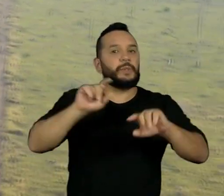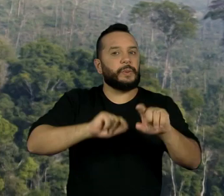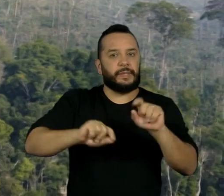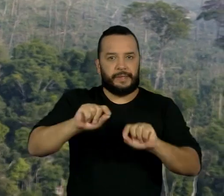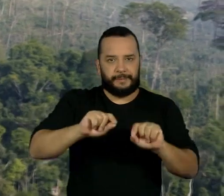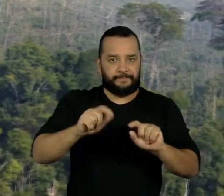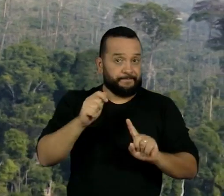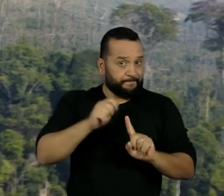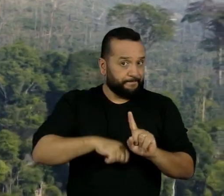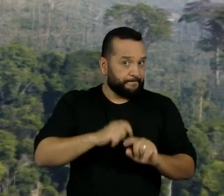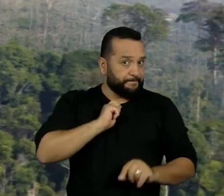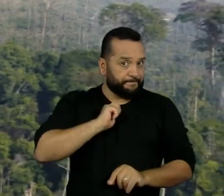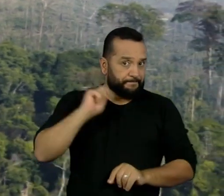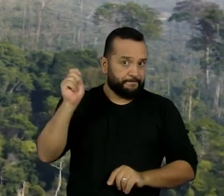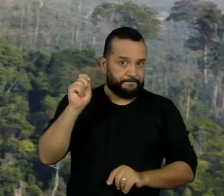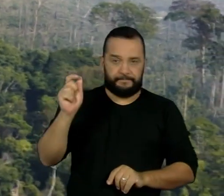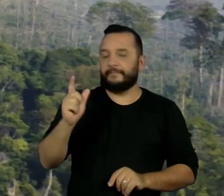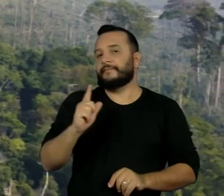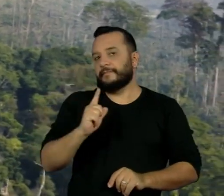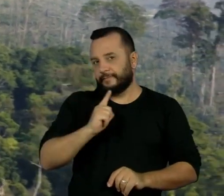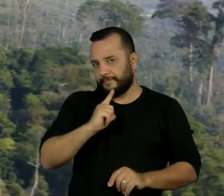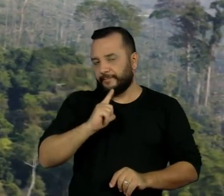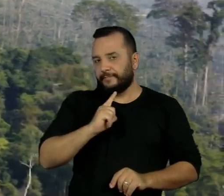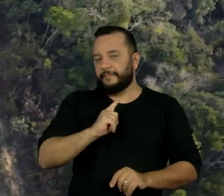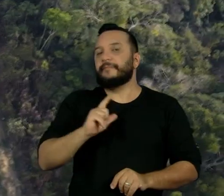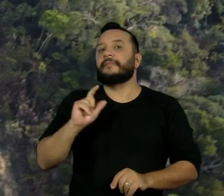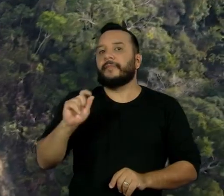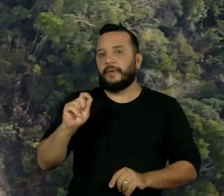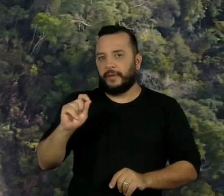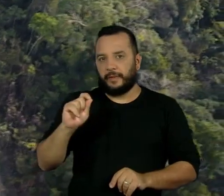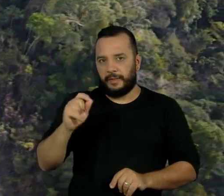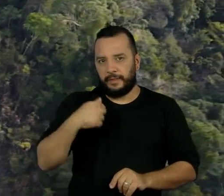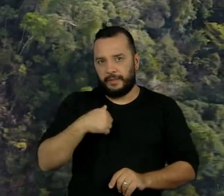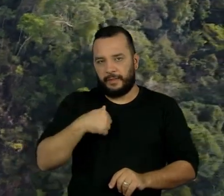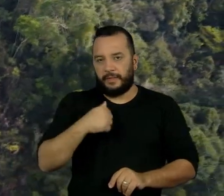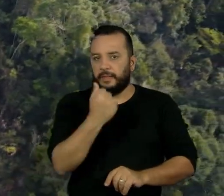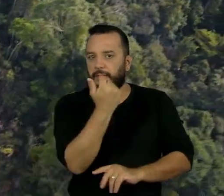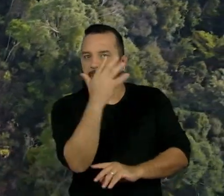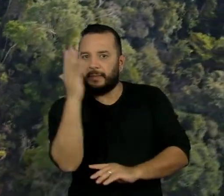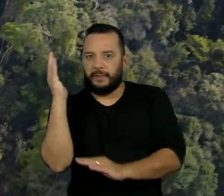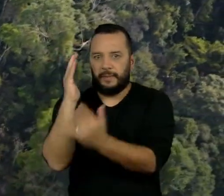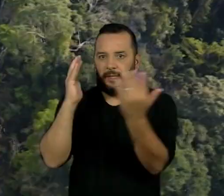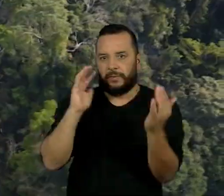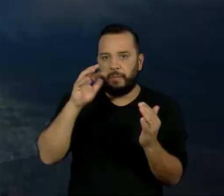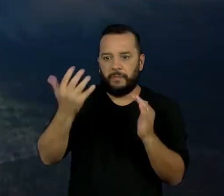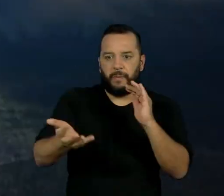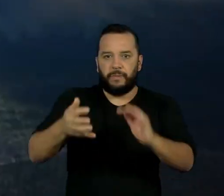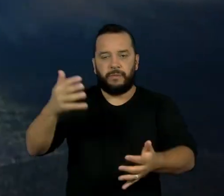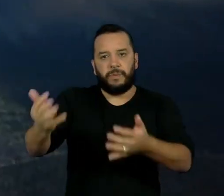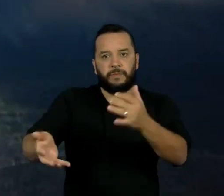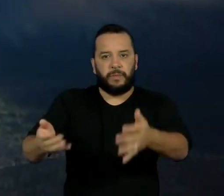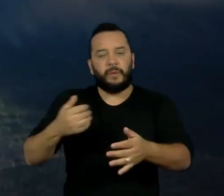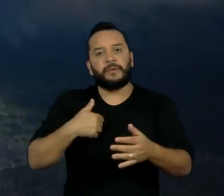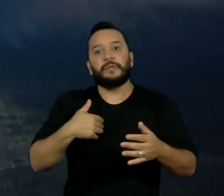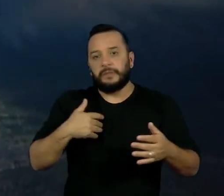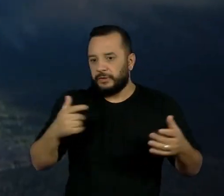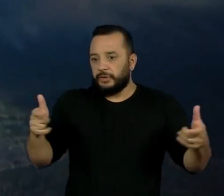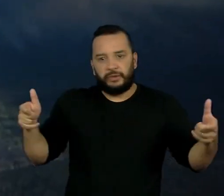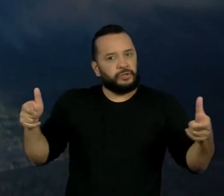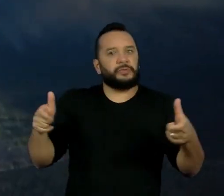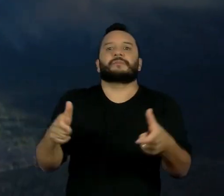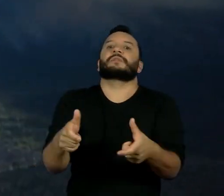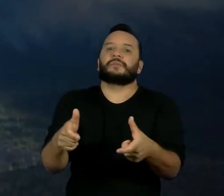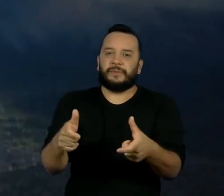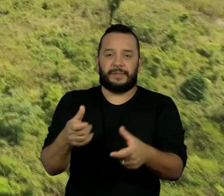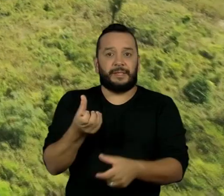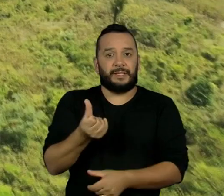Abril registra a queda de quase 68% do desmatamento na Amazônia, em relação ao mesmo período